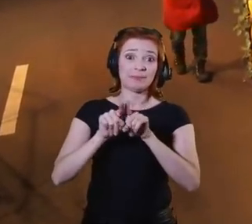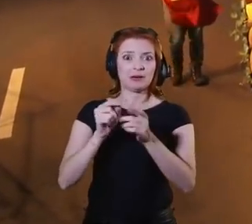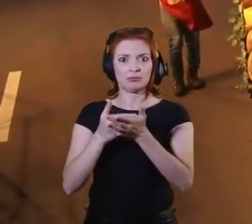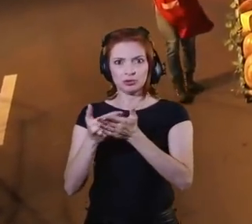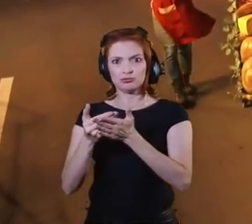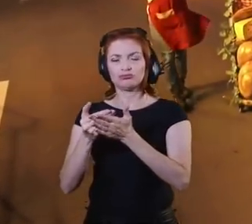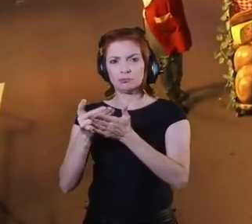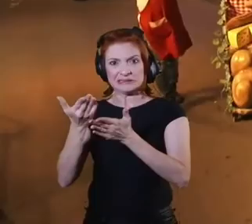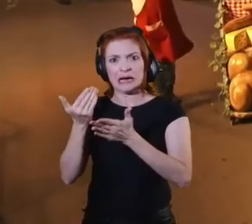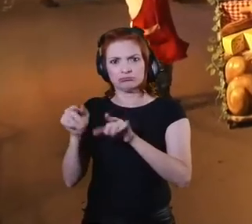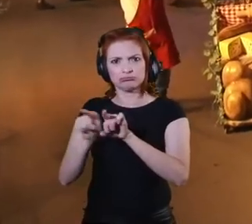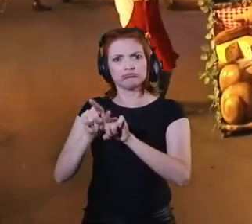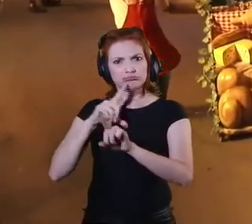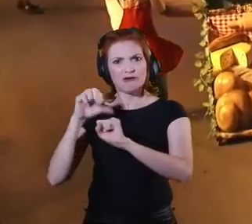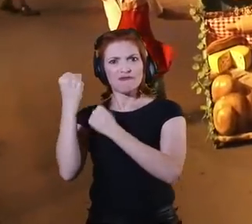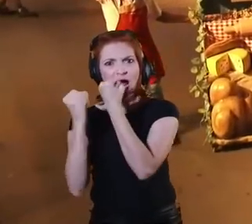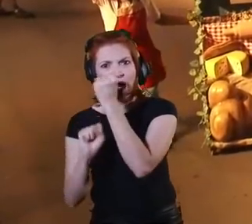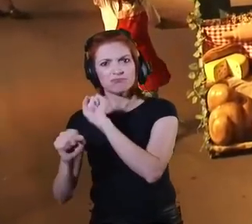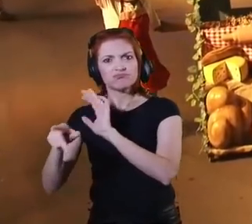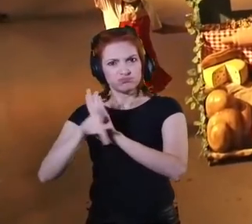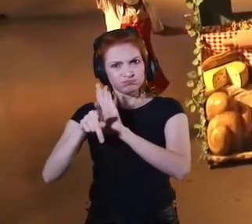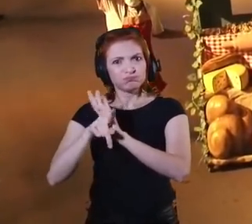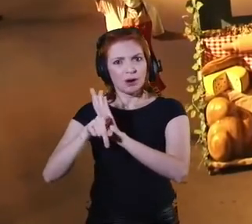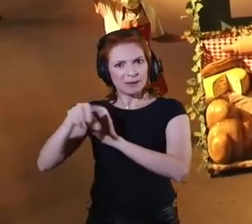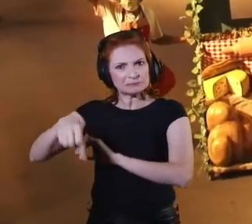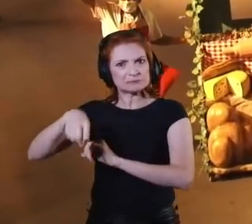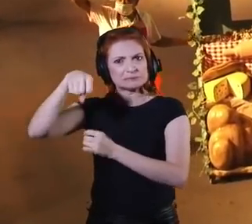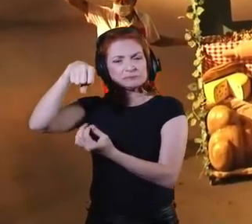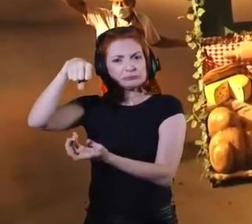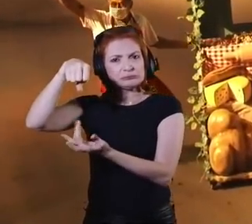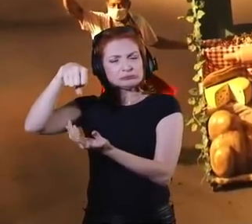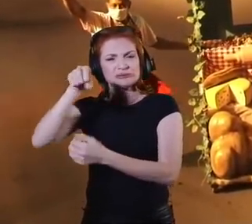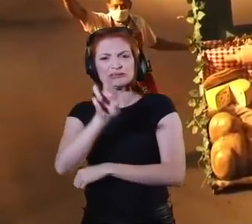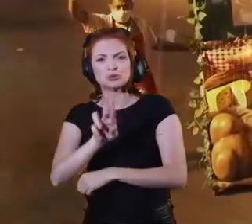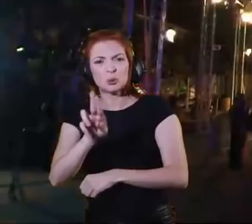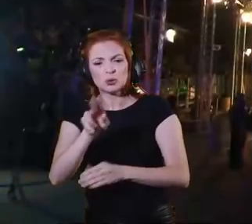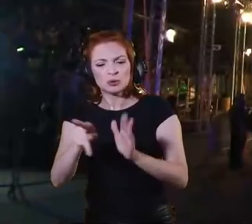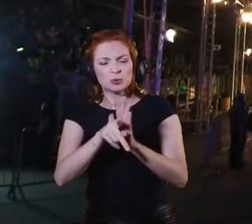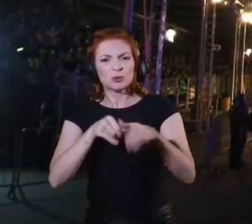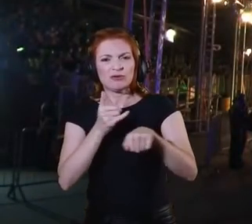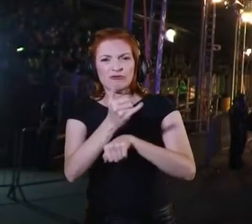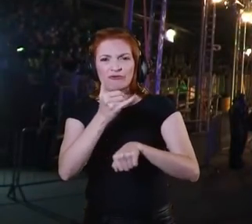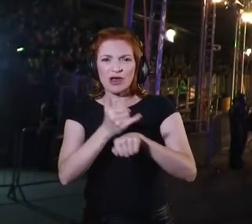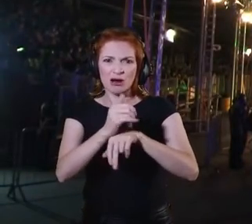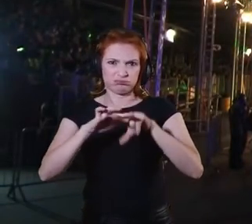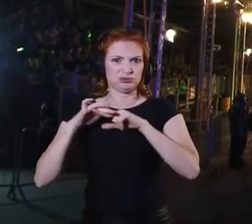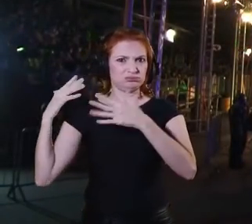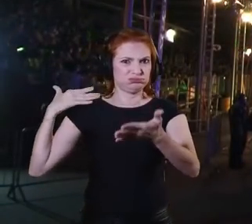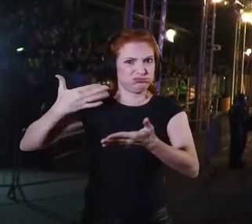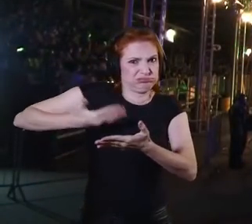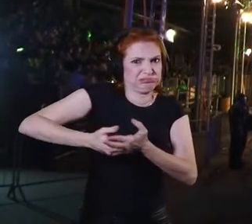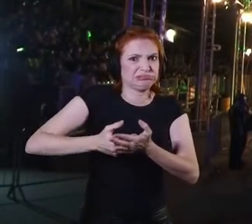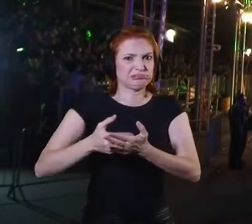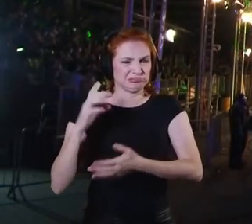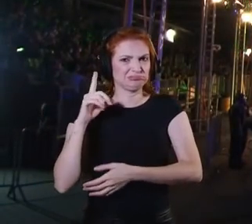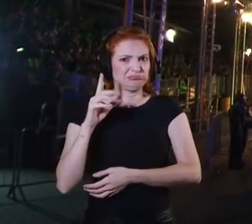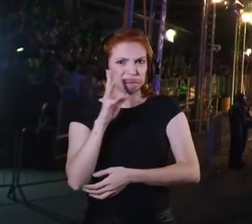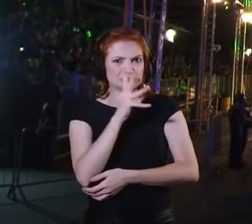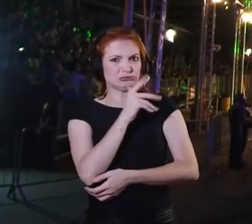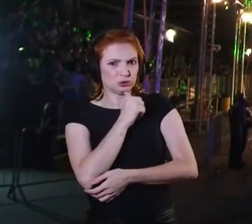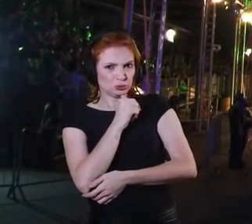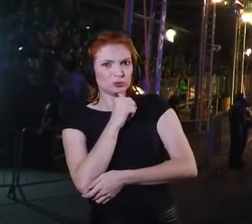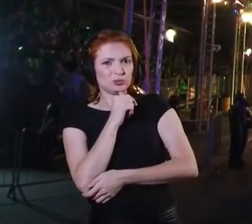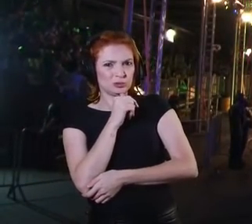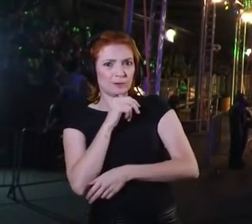de lampiões que fizeram trabalho de funilaria. E isso faz parte, então, como eu disse, o caminho foi longo chegar até onde estamos hoje. Hoje